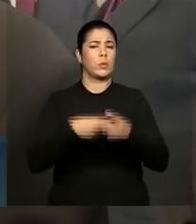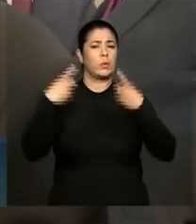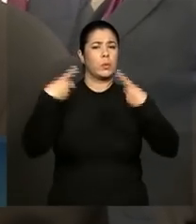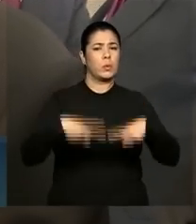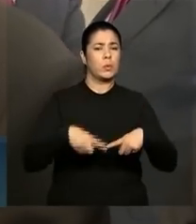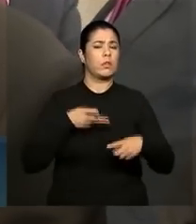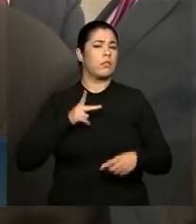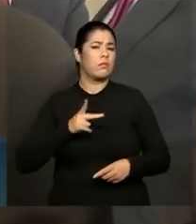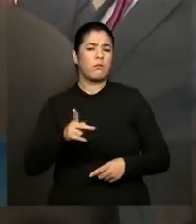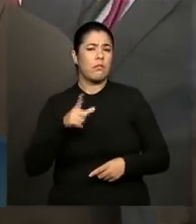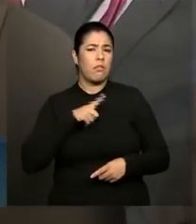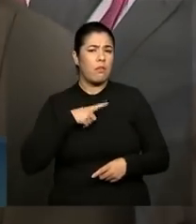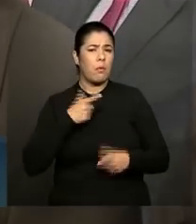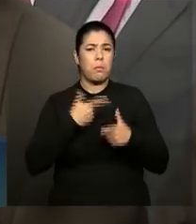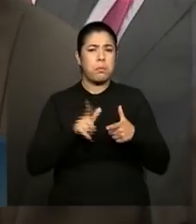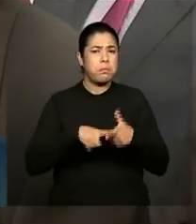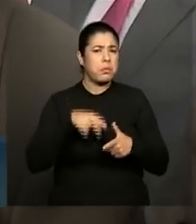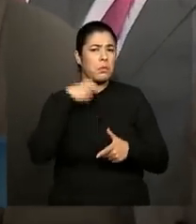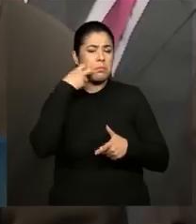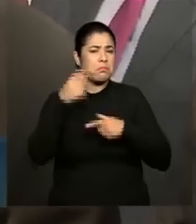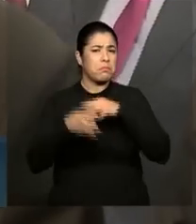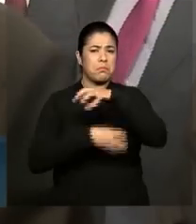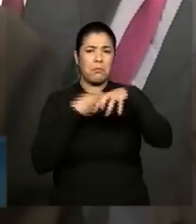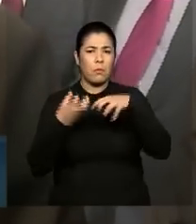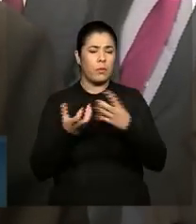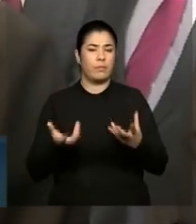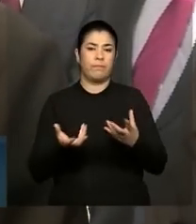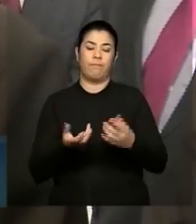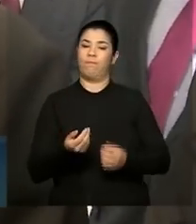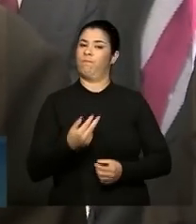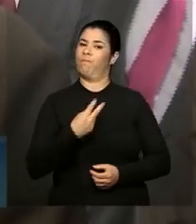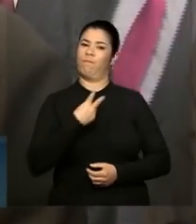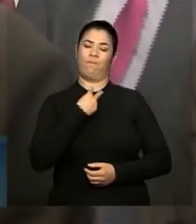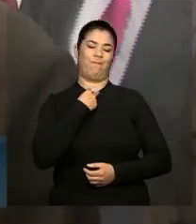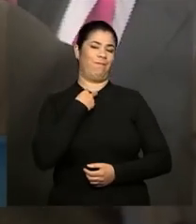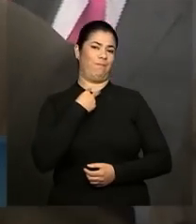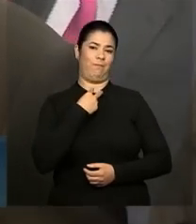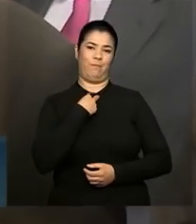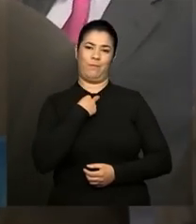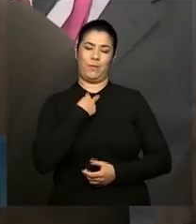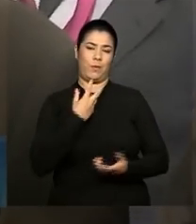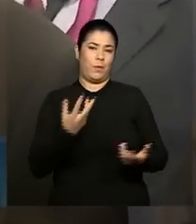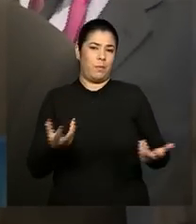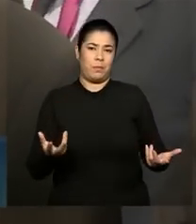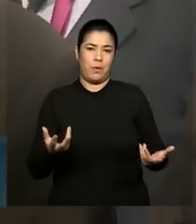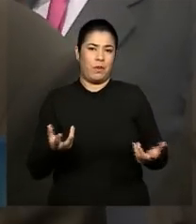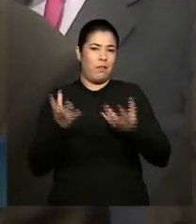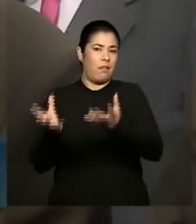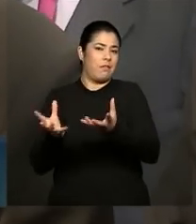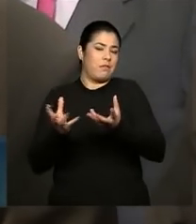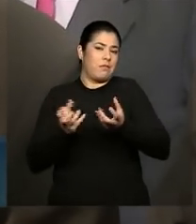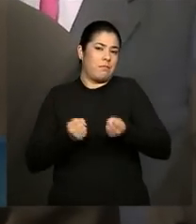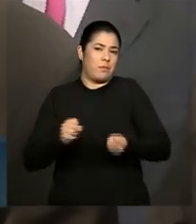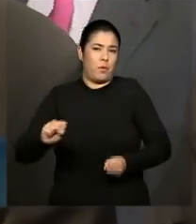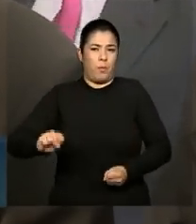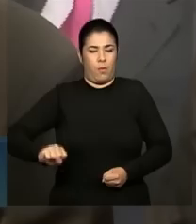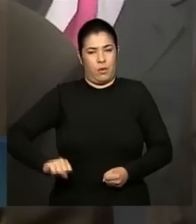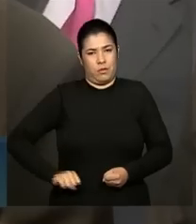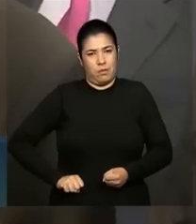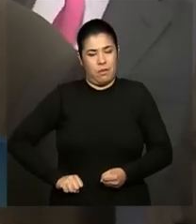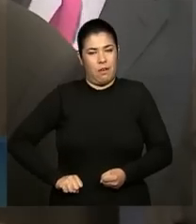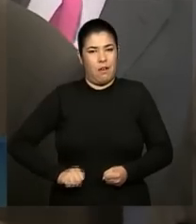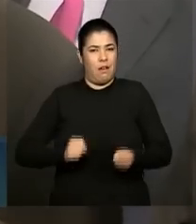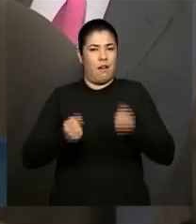algum constrangimento em relação Não, a isso? Querida, eu não posso ter... eu não posso receber um embaixador